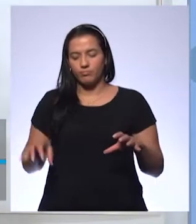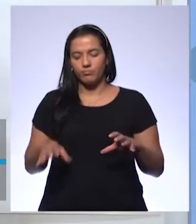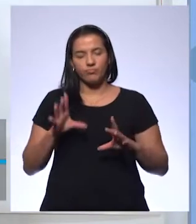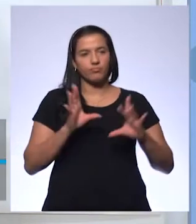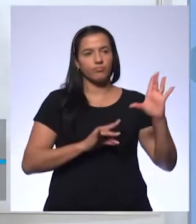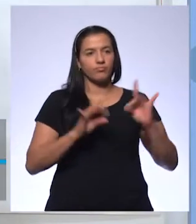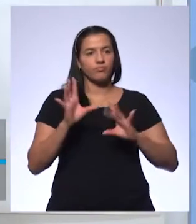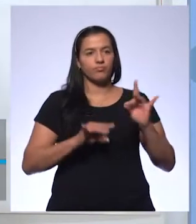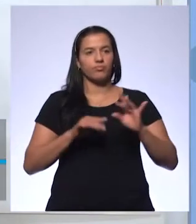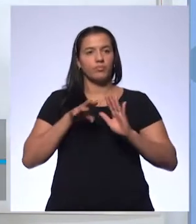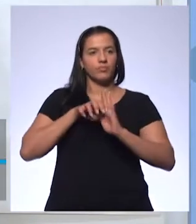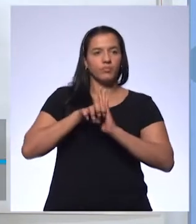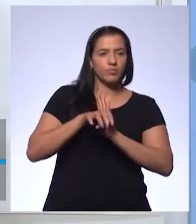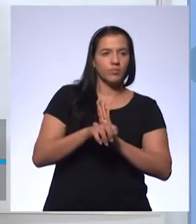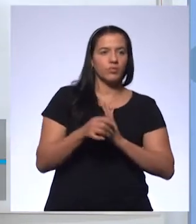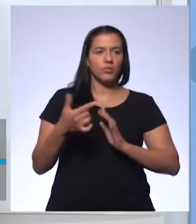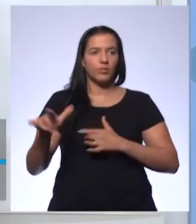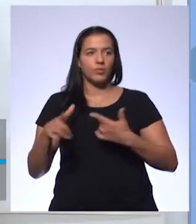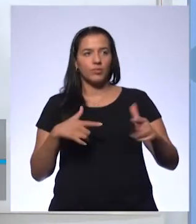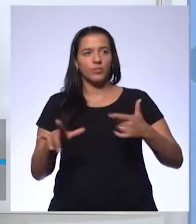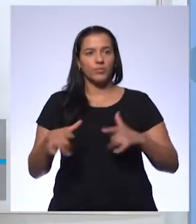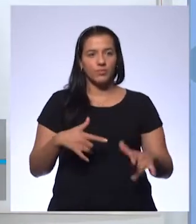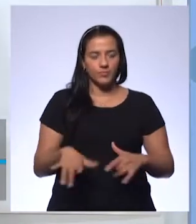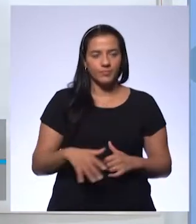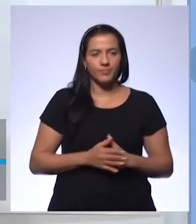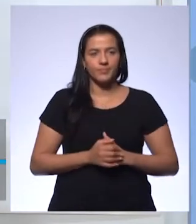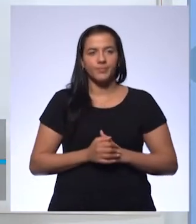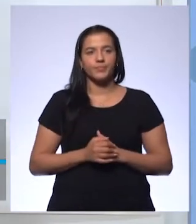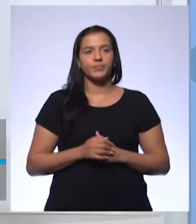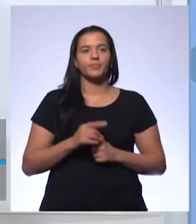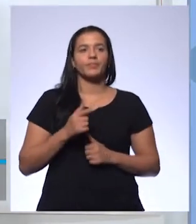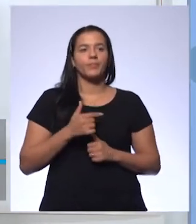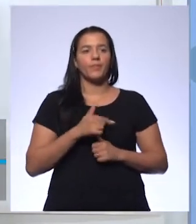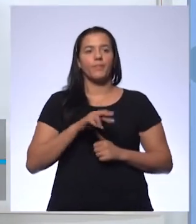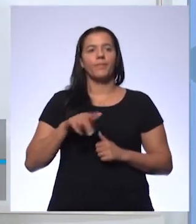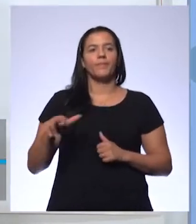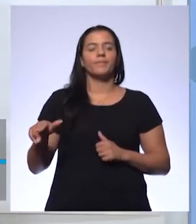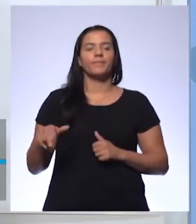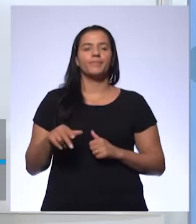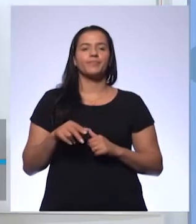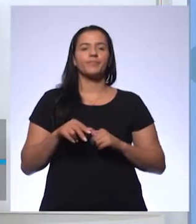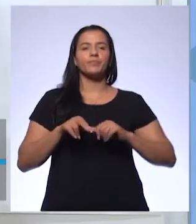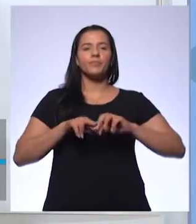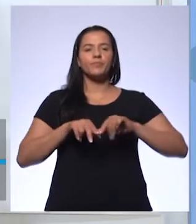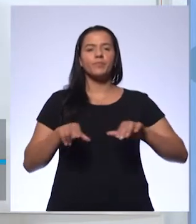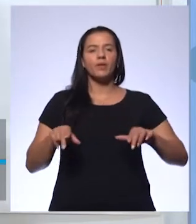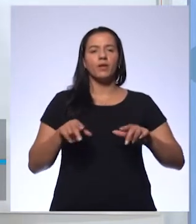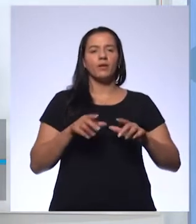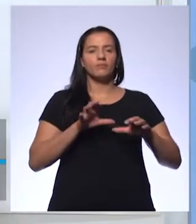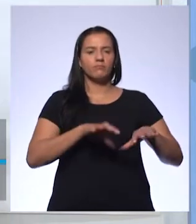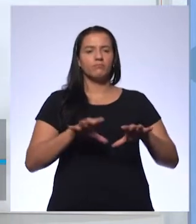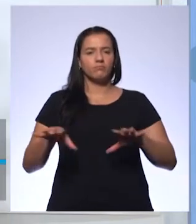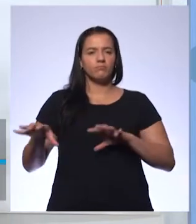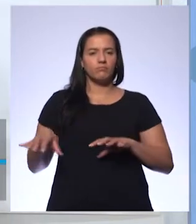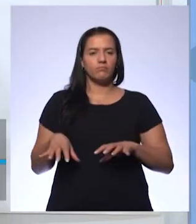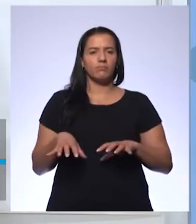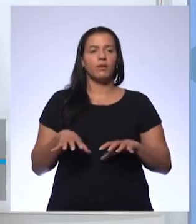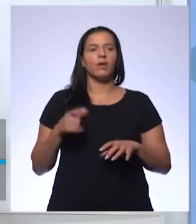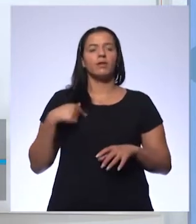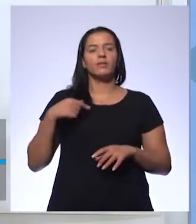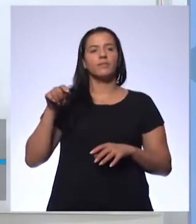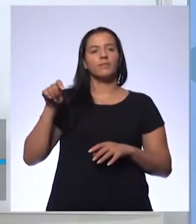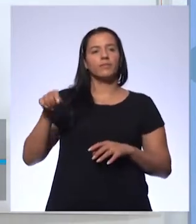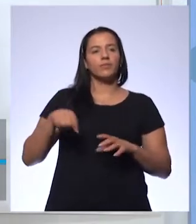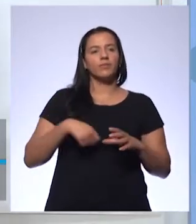tipo de bactéria, outro para nascer outro para nascer um vírus não, mas outro para nascer um protozoário, enfim. E aí